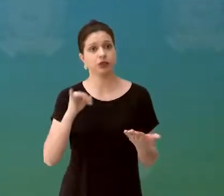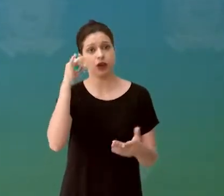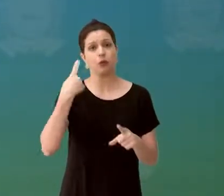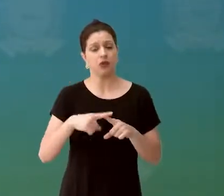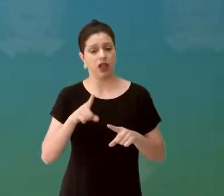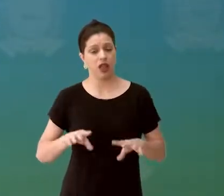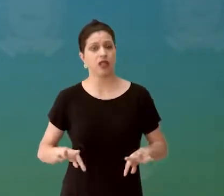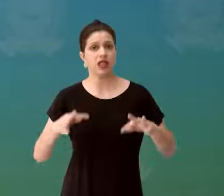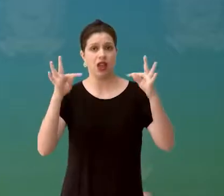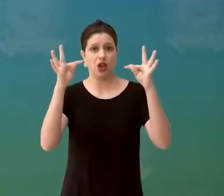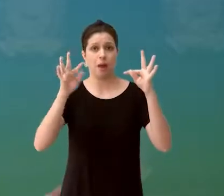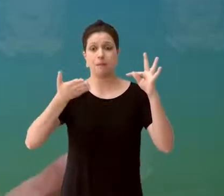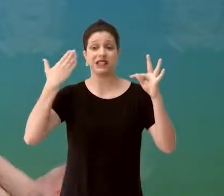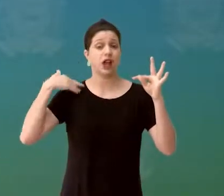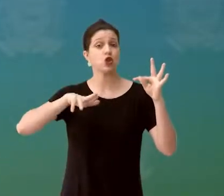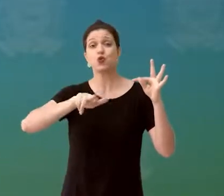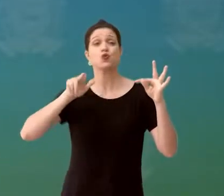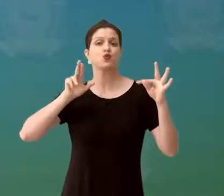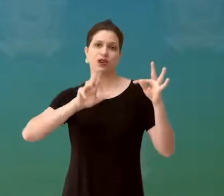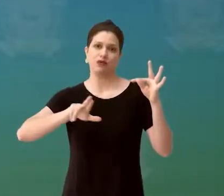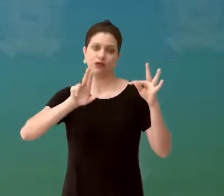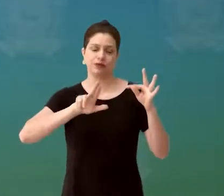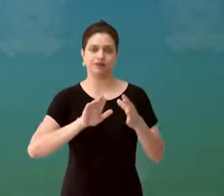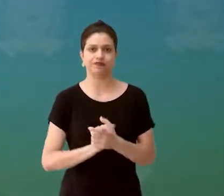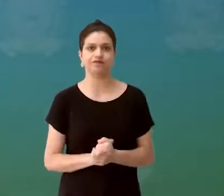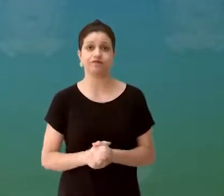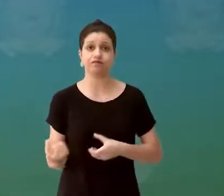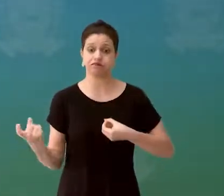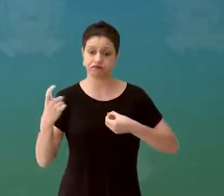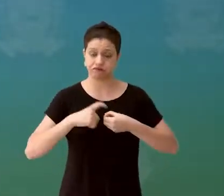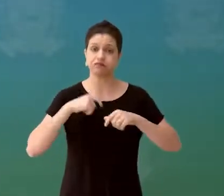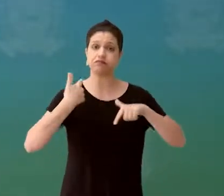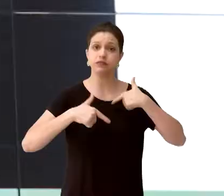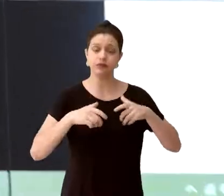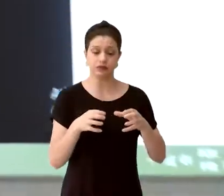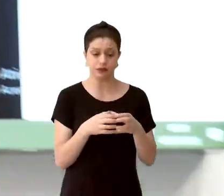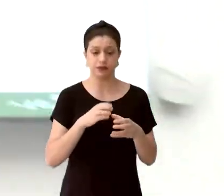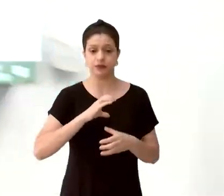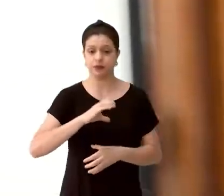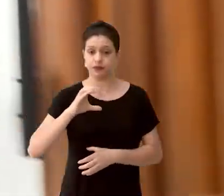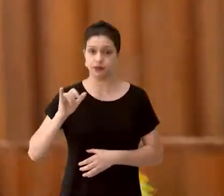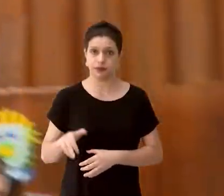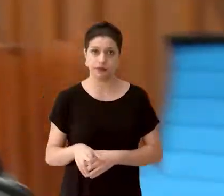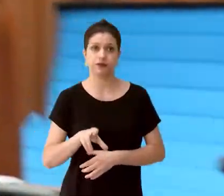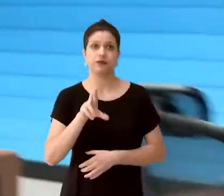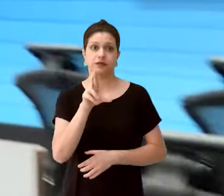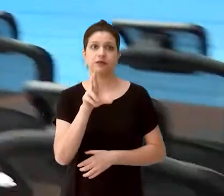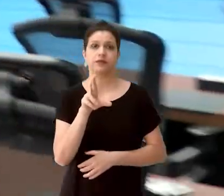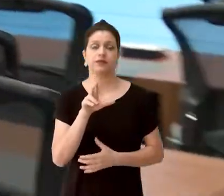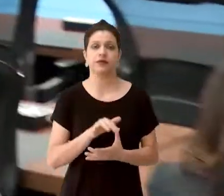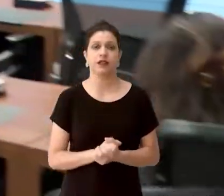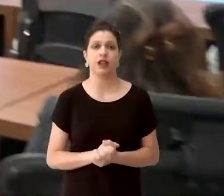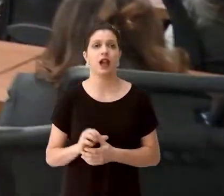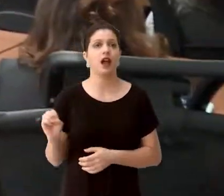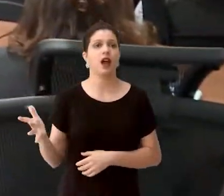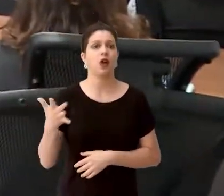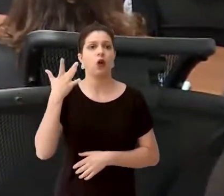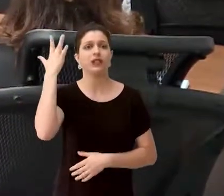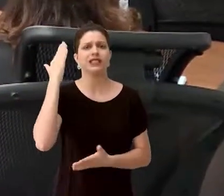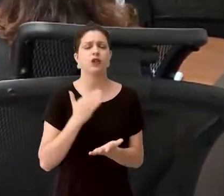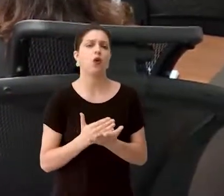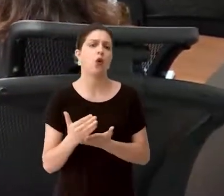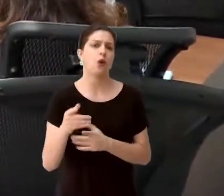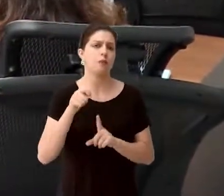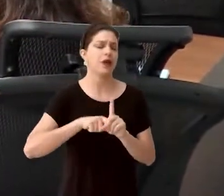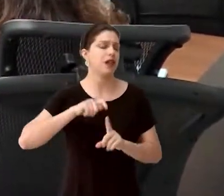iniciarmos as obras, e é uma coisa muito favorável porque é uma tecnologia que a gente nunca tinha usado. O retorno dos trabalhos da Comissão de